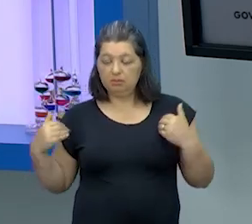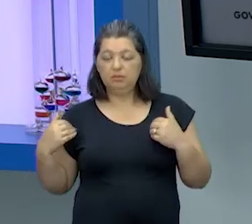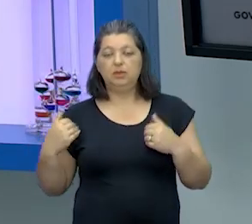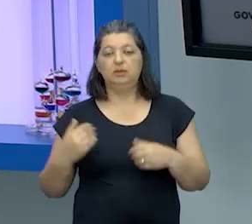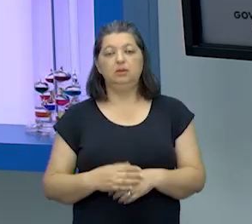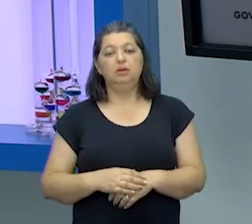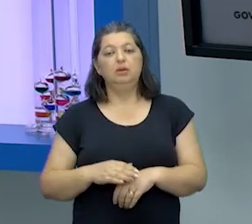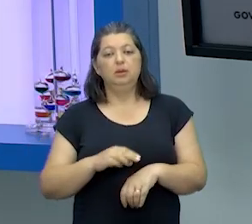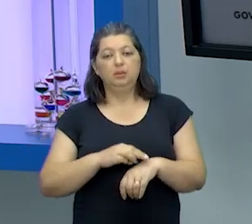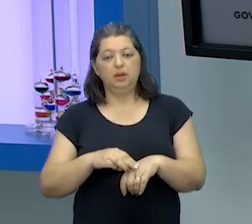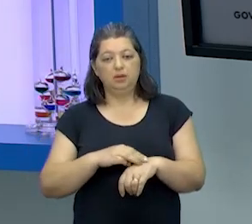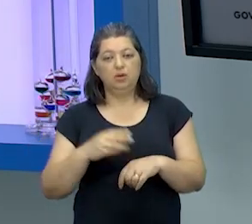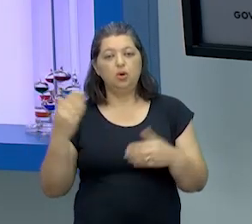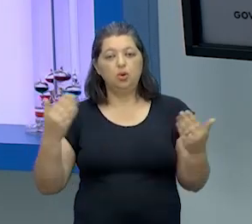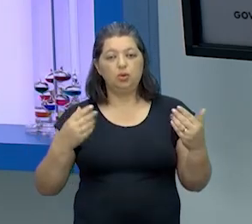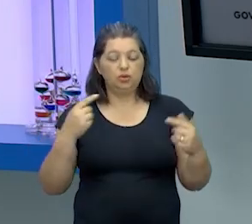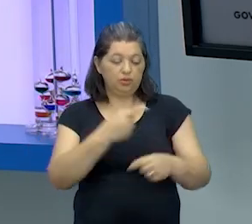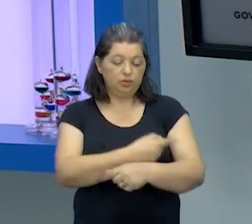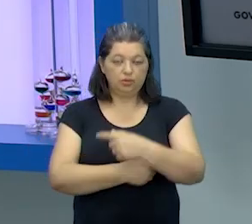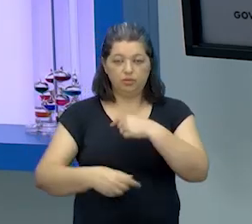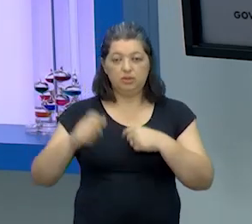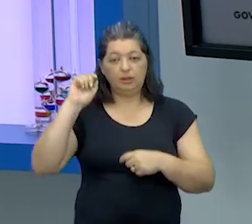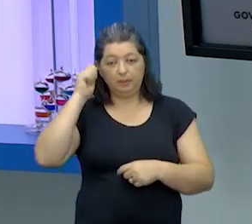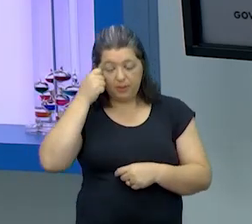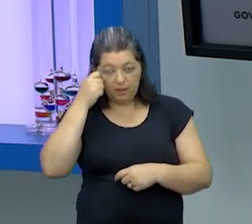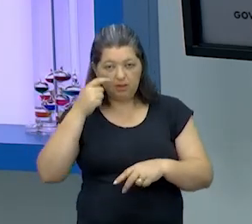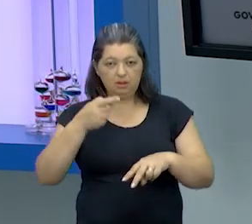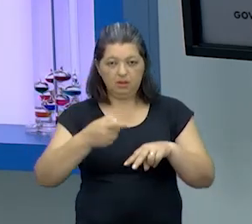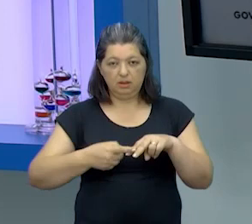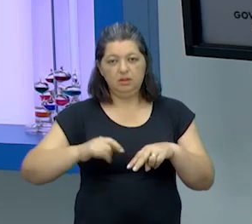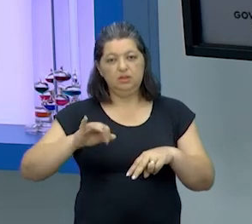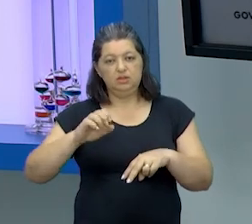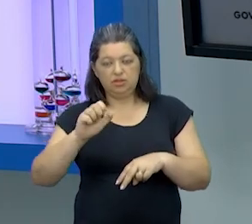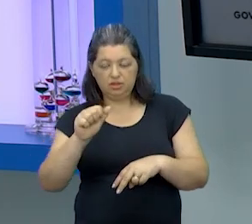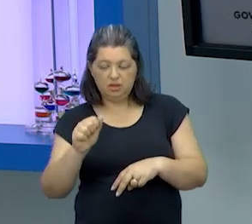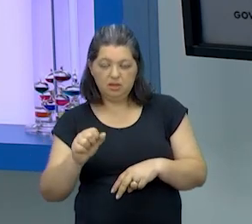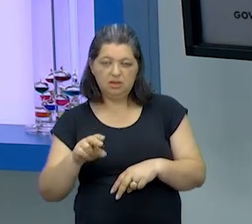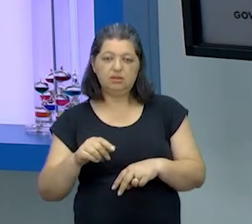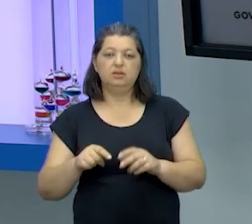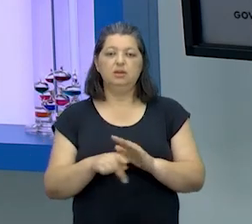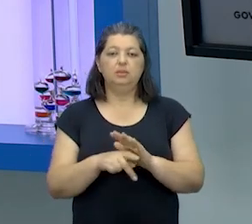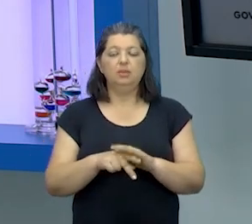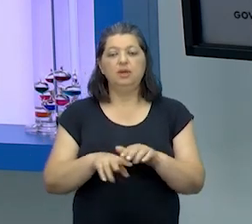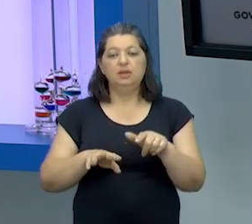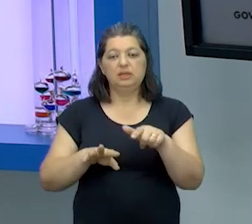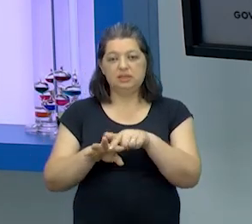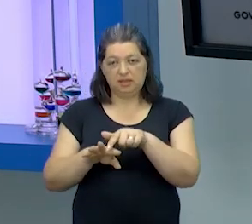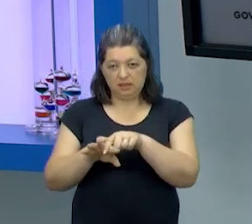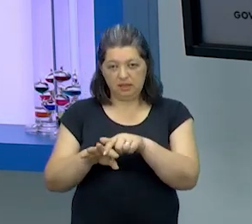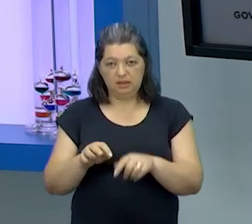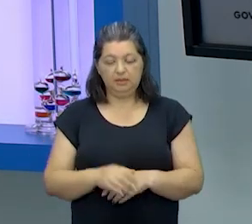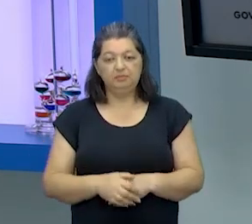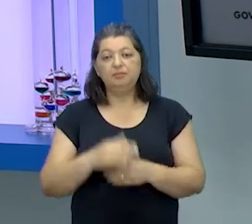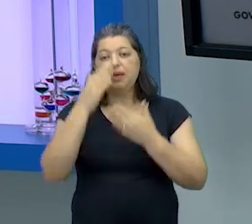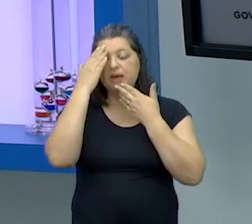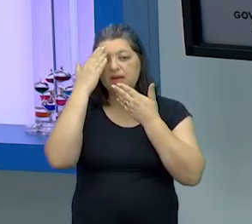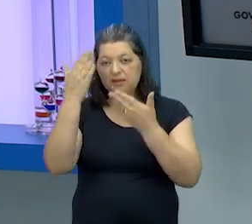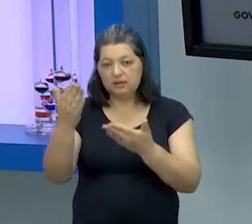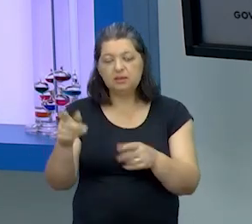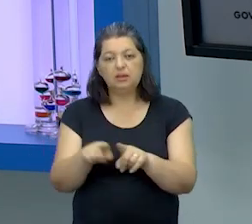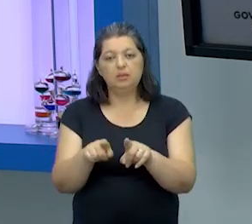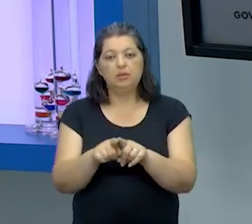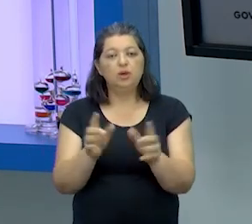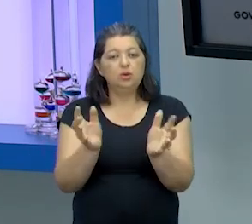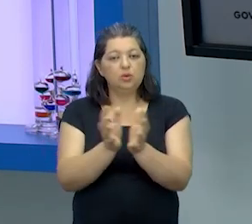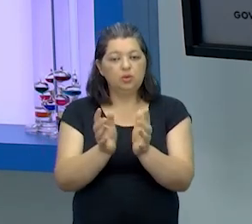Hoje estou vestindo uma blusa preta, calça jeans e sandálias. Gostaria também aí de começar agradecendo a equipe desse